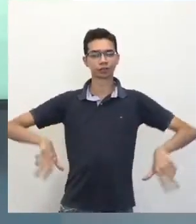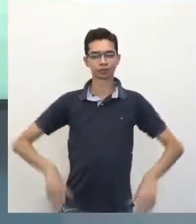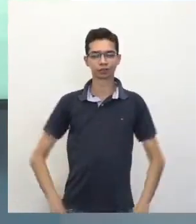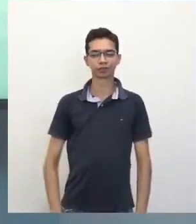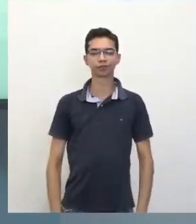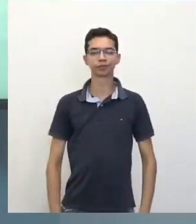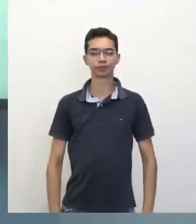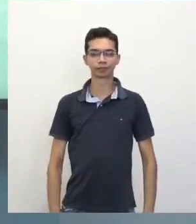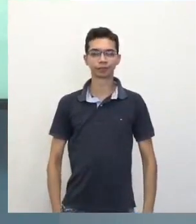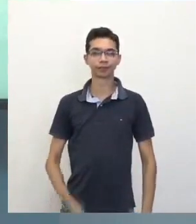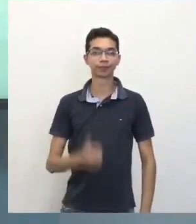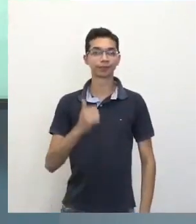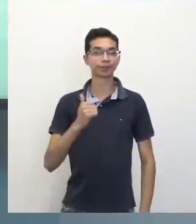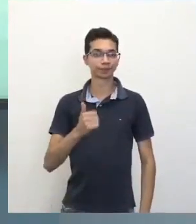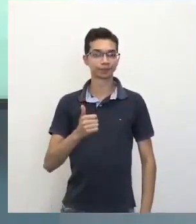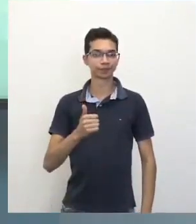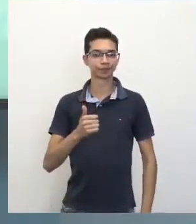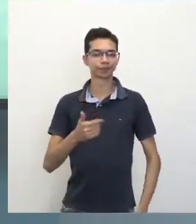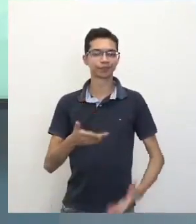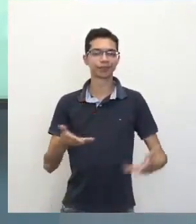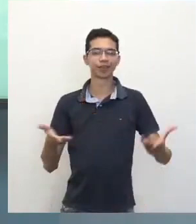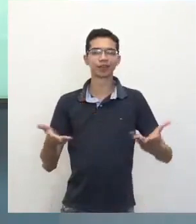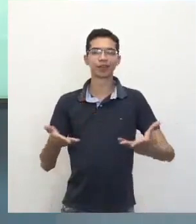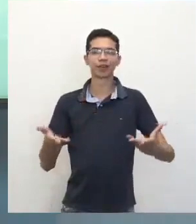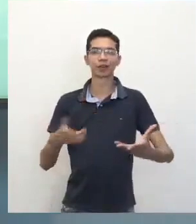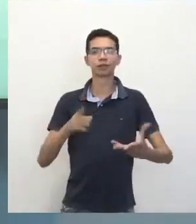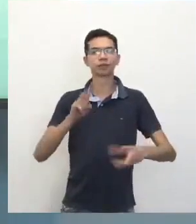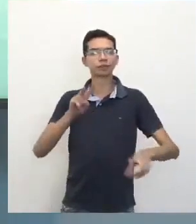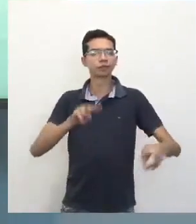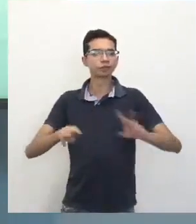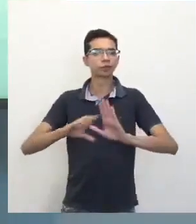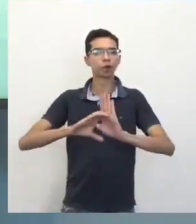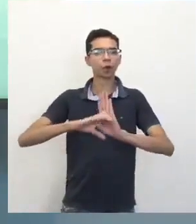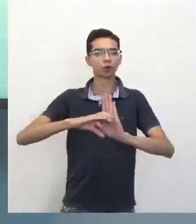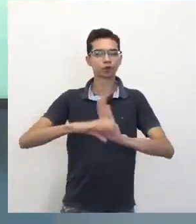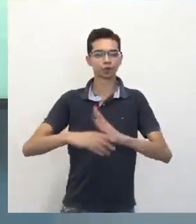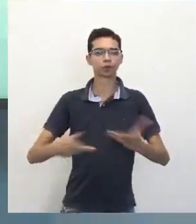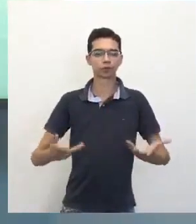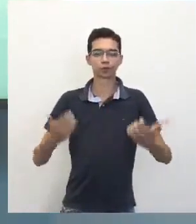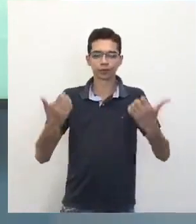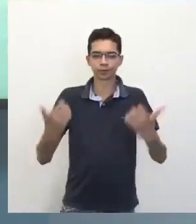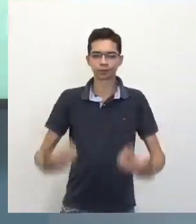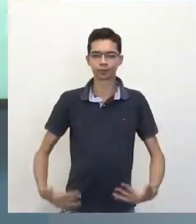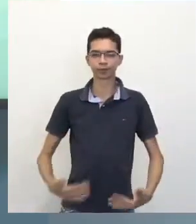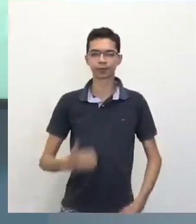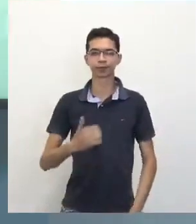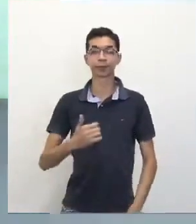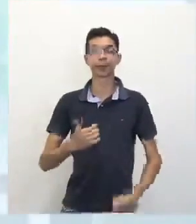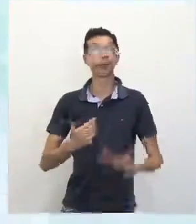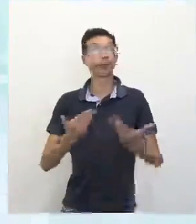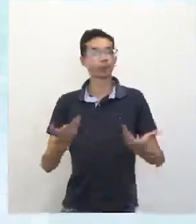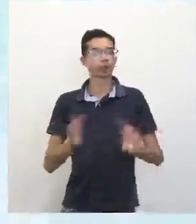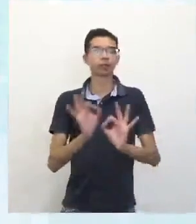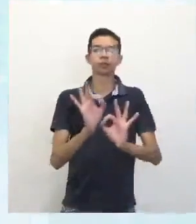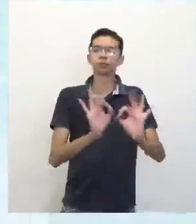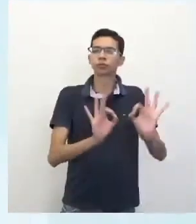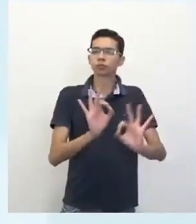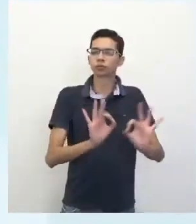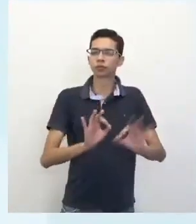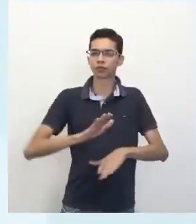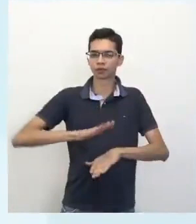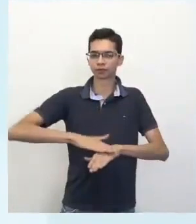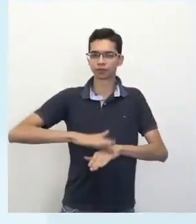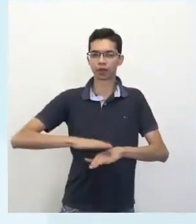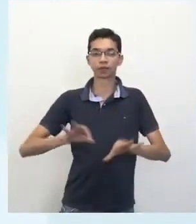projeto, ok? Então, vamos ver lá os conceitos aí. Então, gente, quando a gente idealiza um projeto, né? Quando